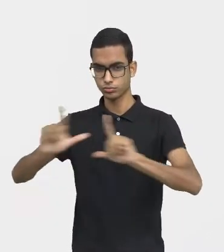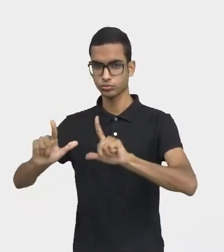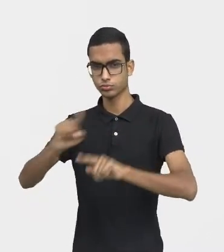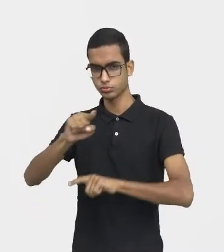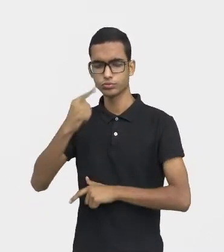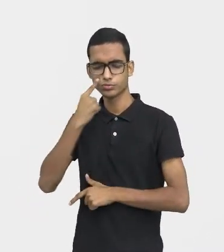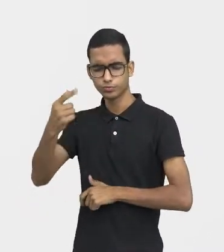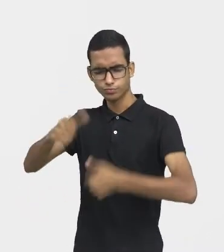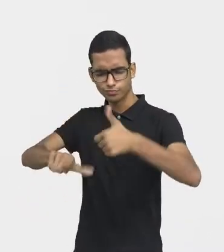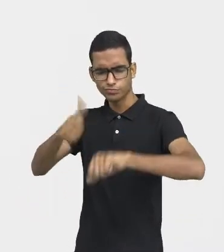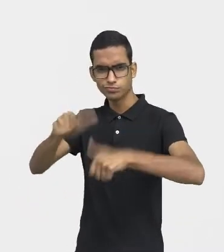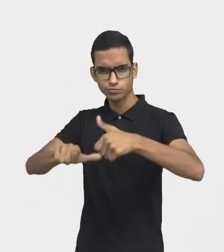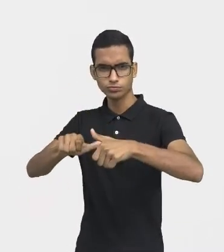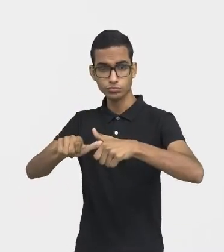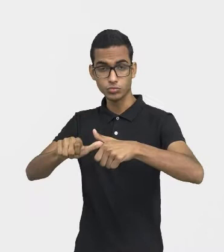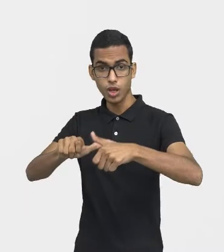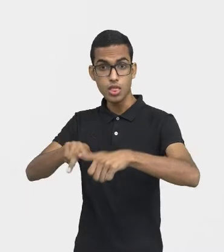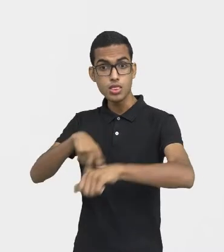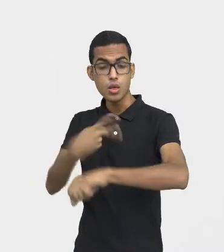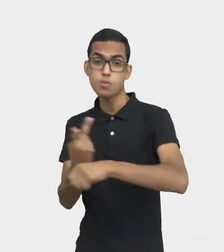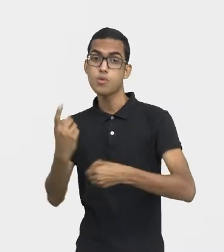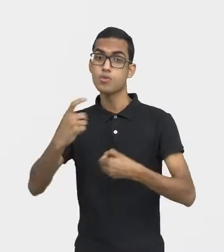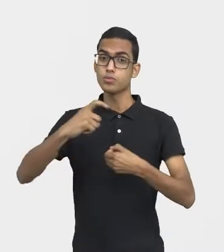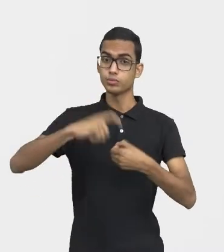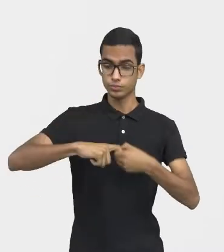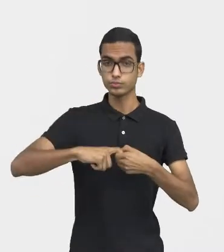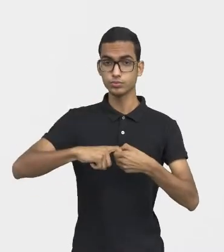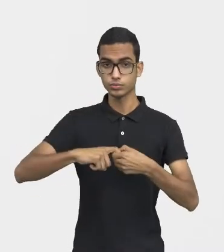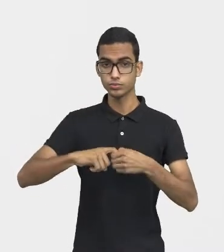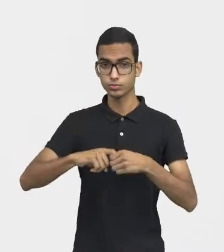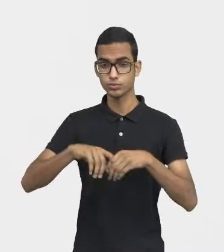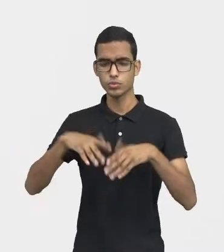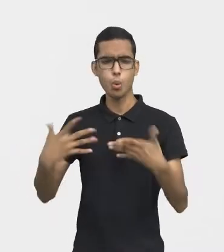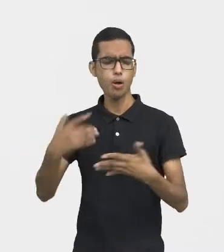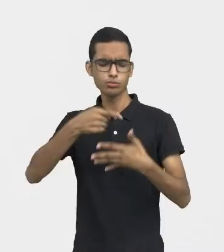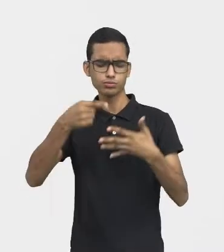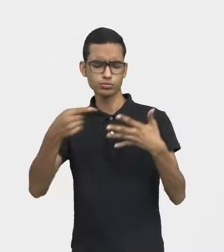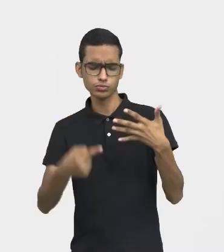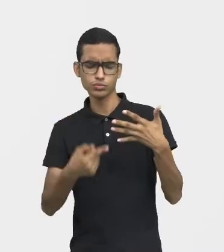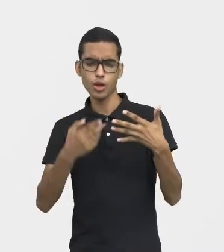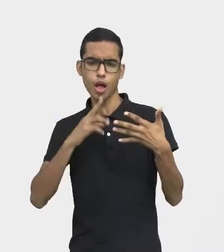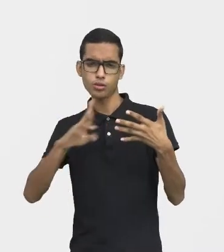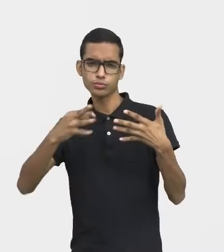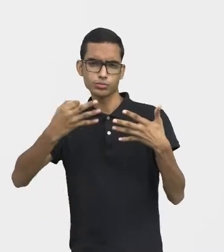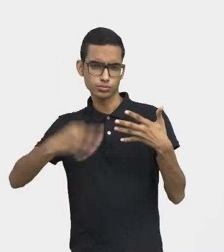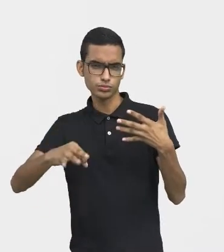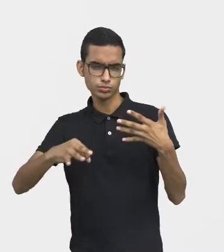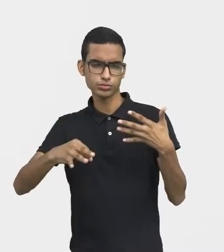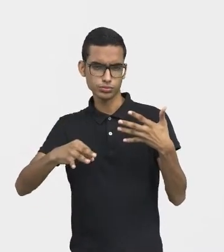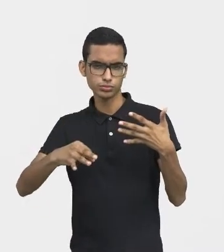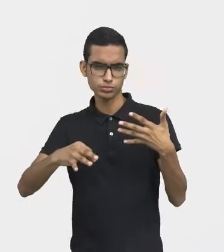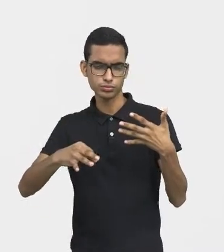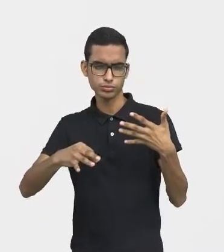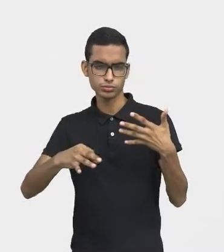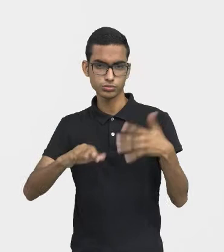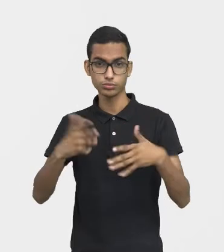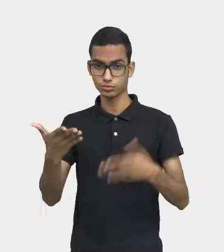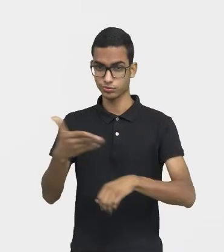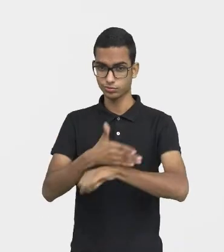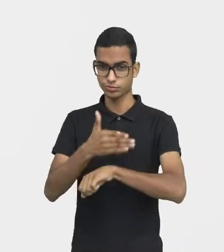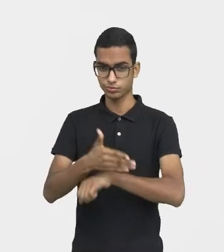vocês analisarem e a gente já retorna para ver qual dessas alternativas é a correta. Participem,